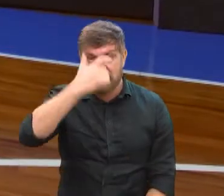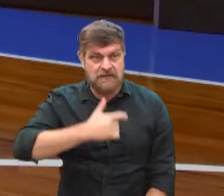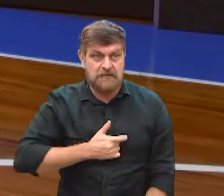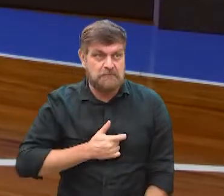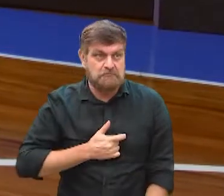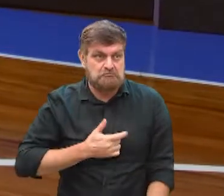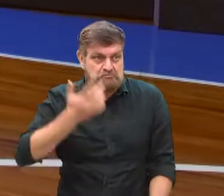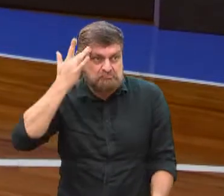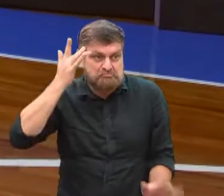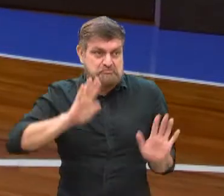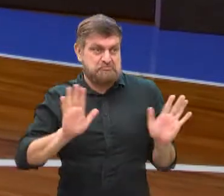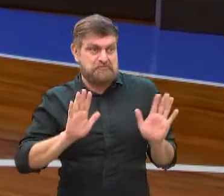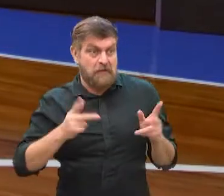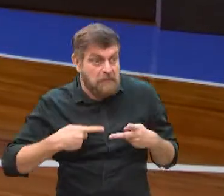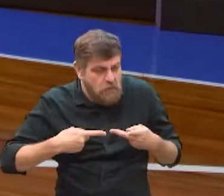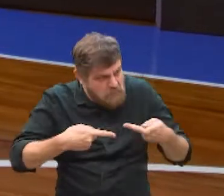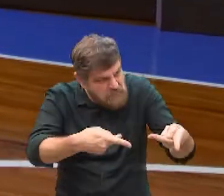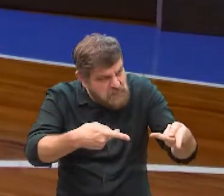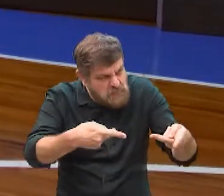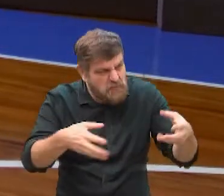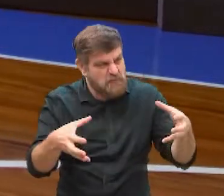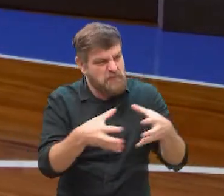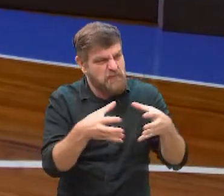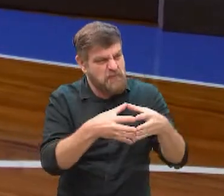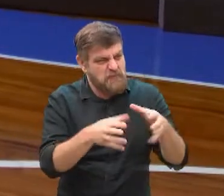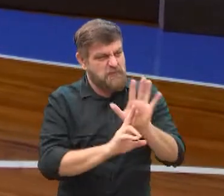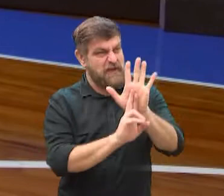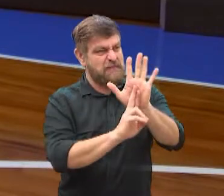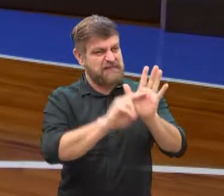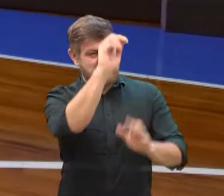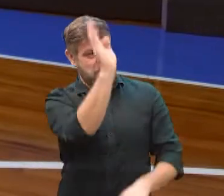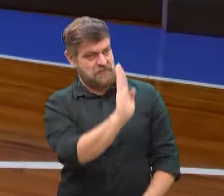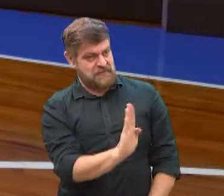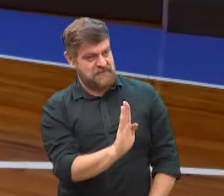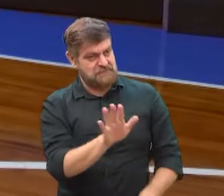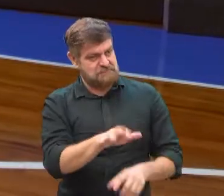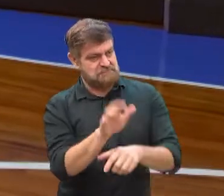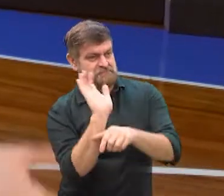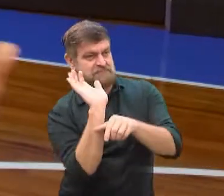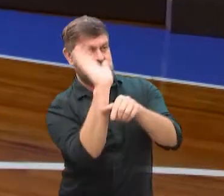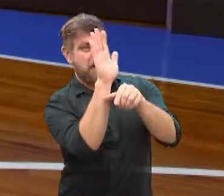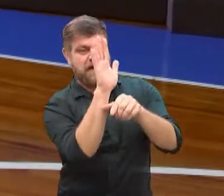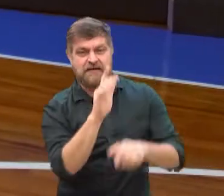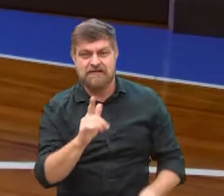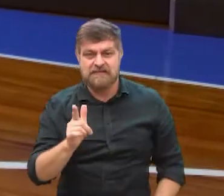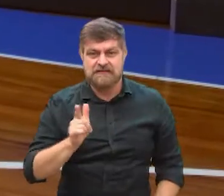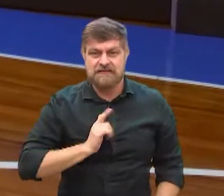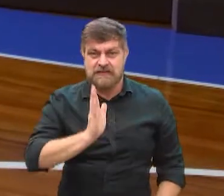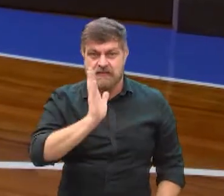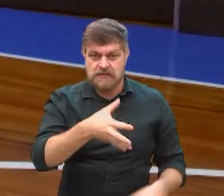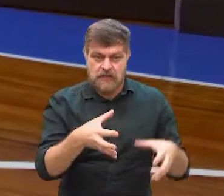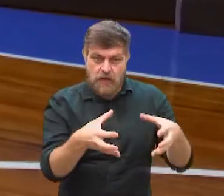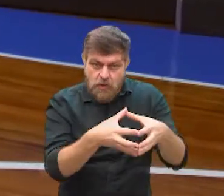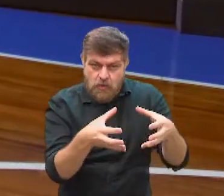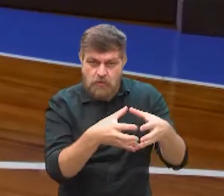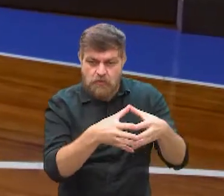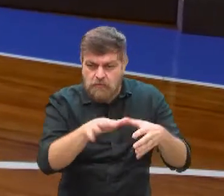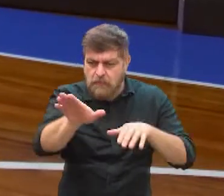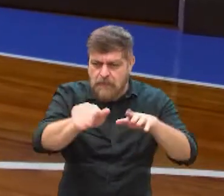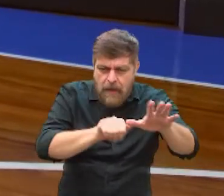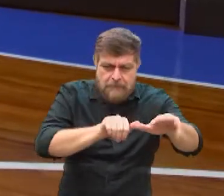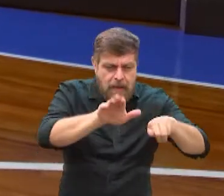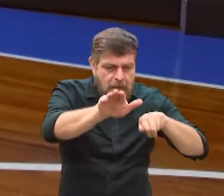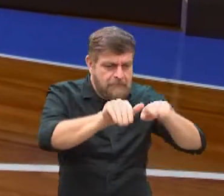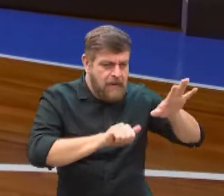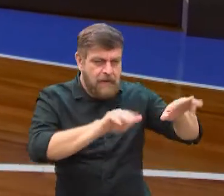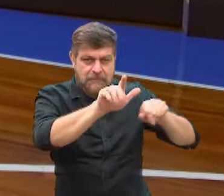não esperava essa convocação. Até pela equipe que já estava sendo